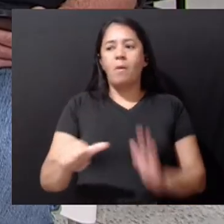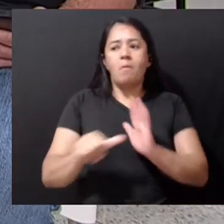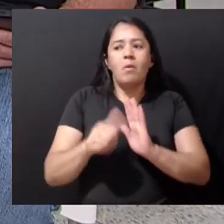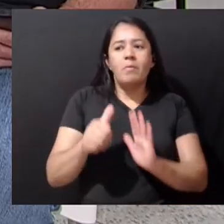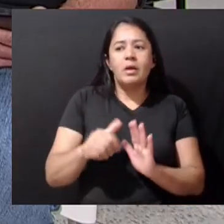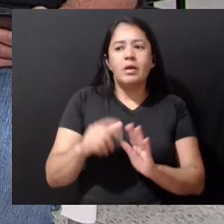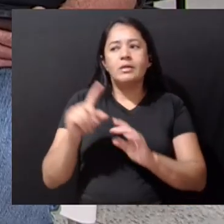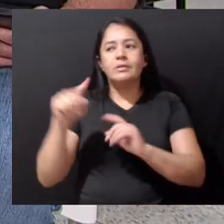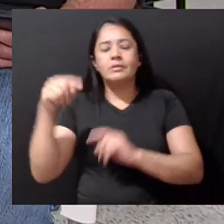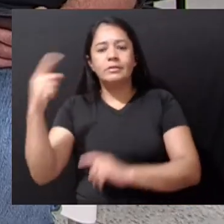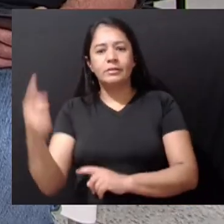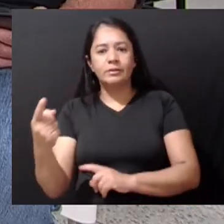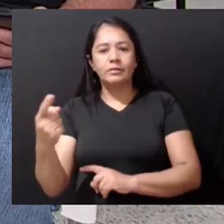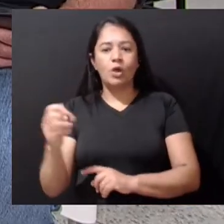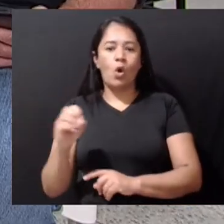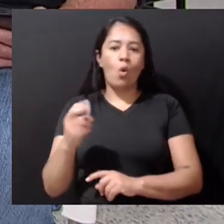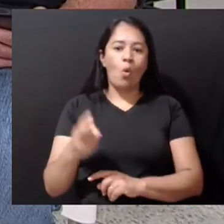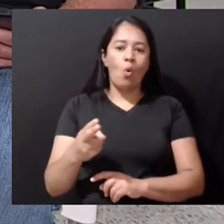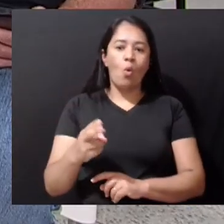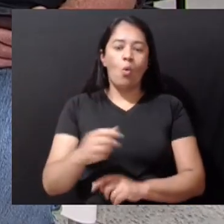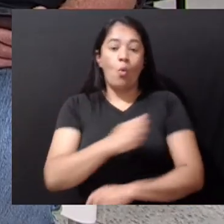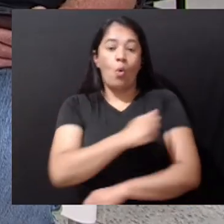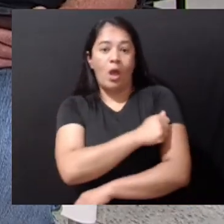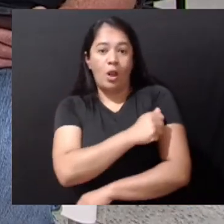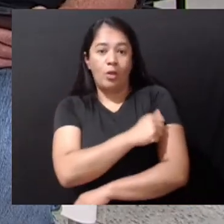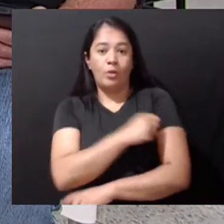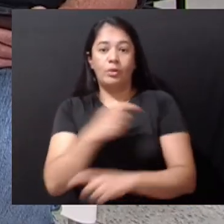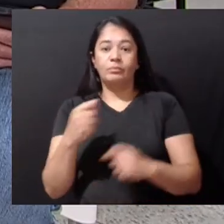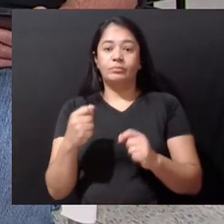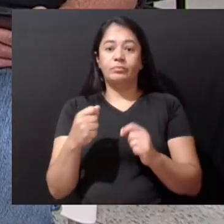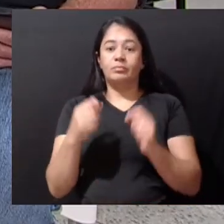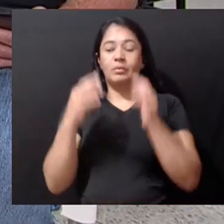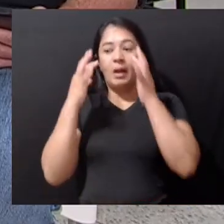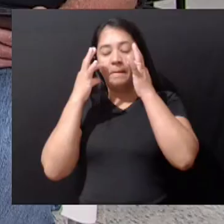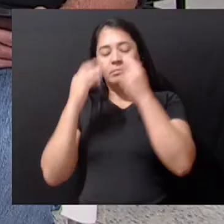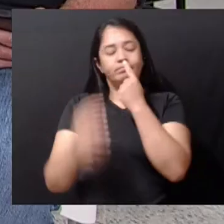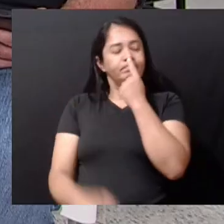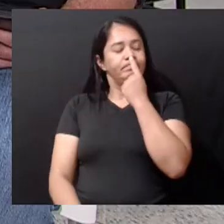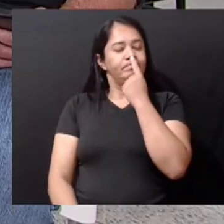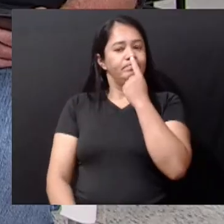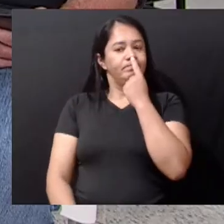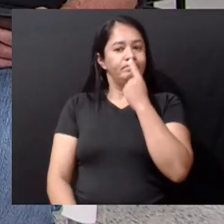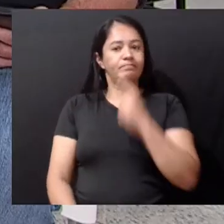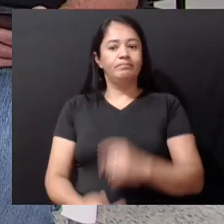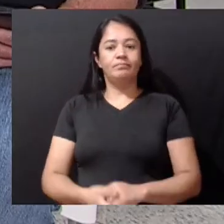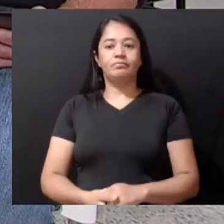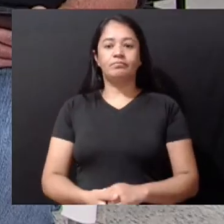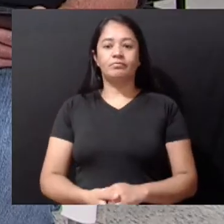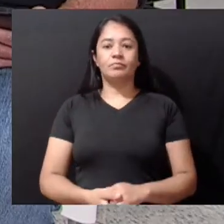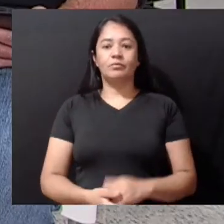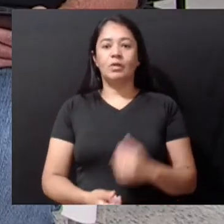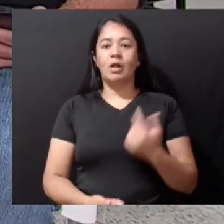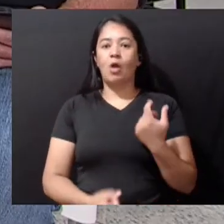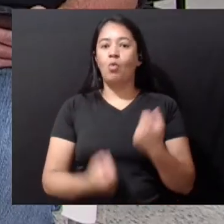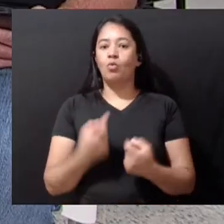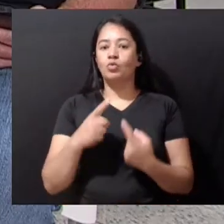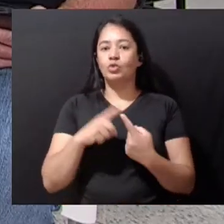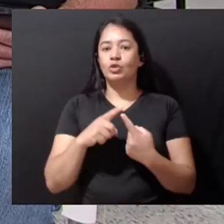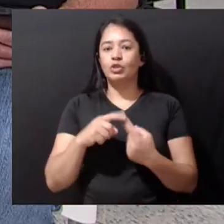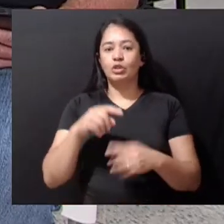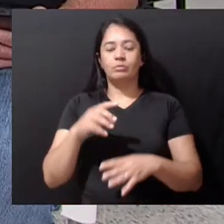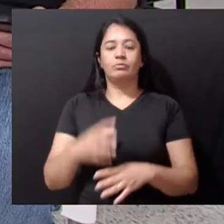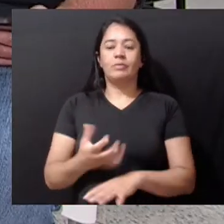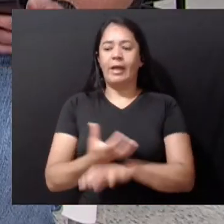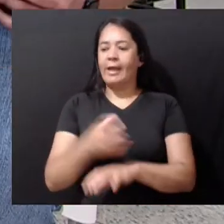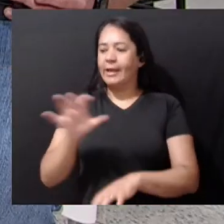Ou o candidato ele deve, tenho mais afinidade com certa matéria, eu vou fazer primeiro essa matéria,